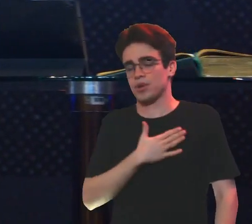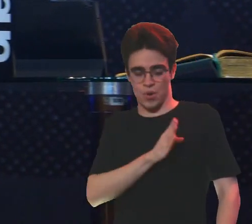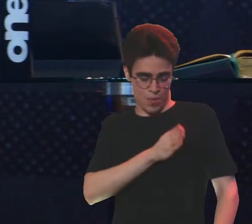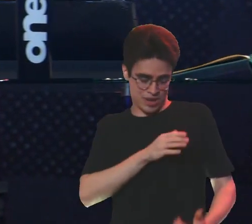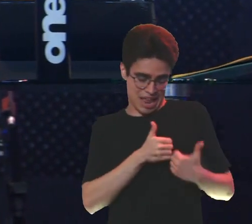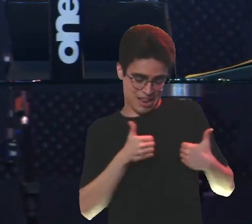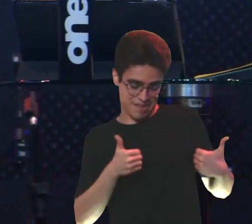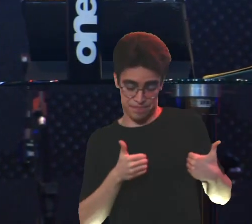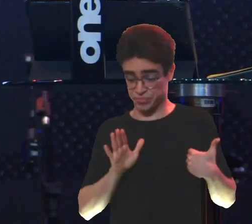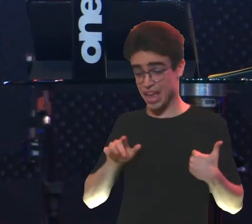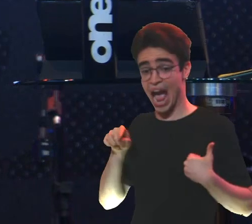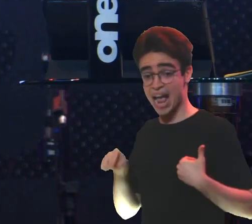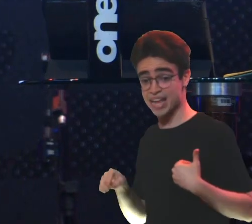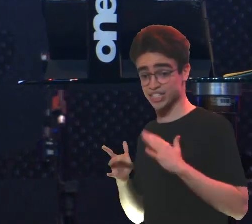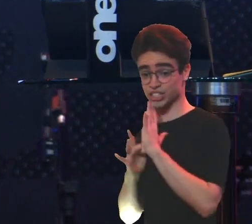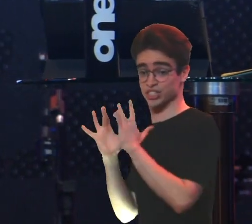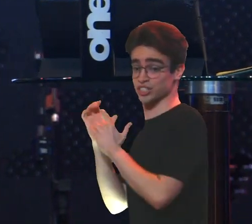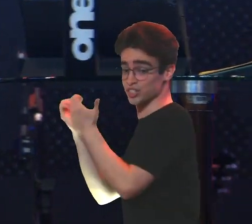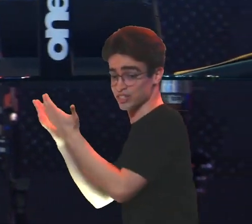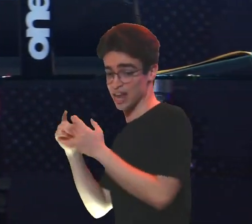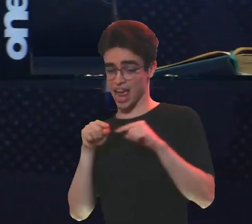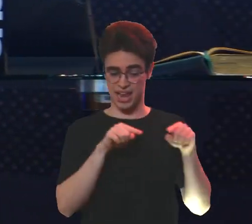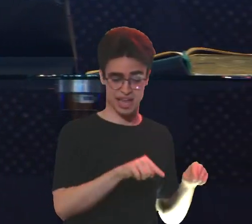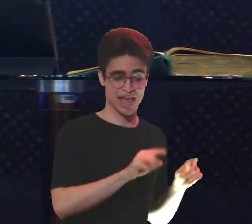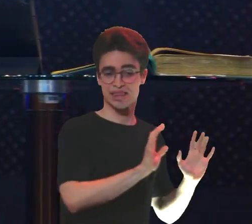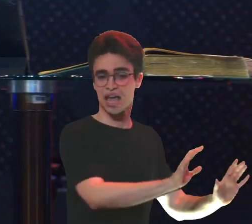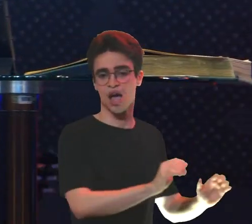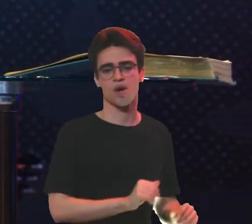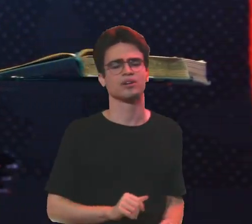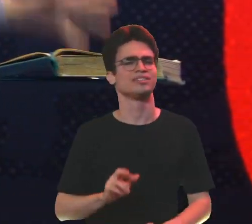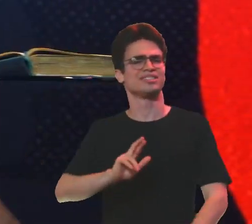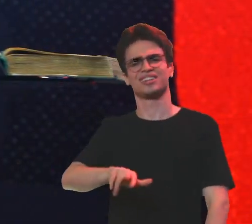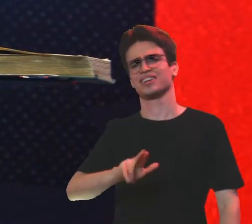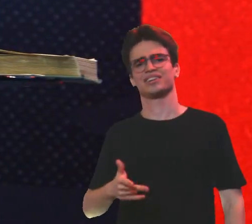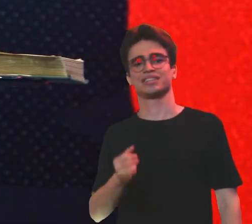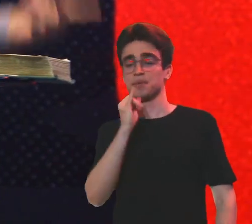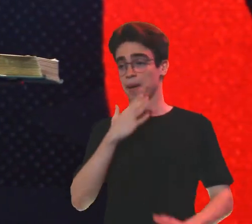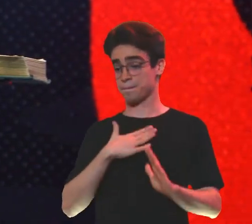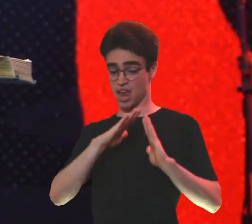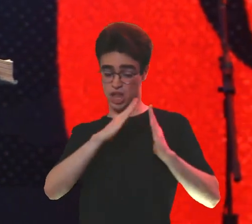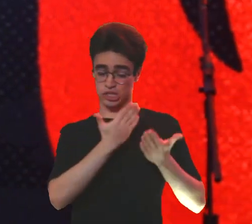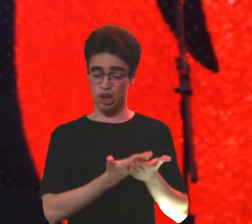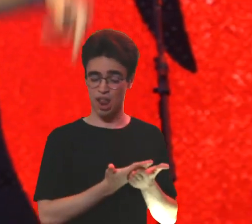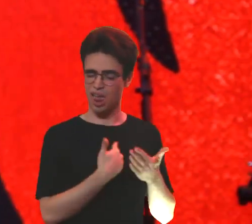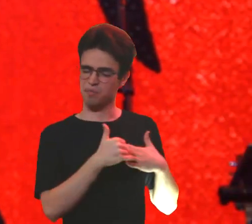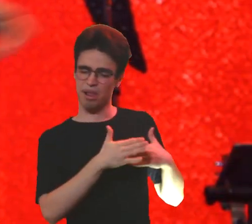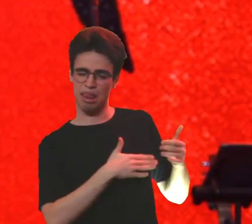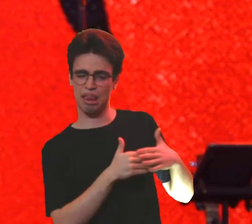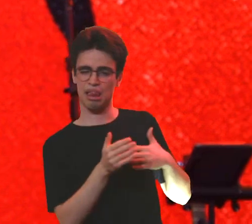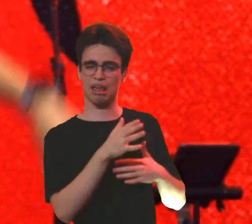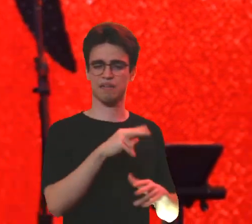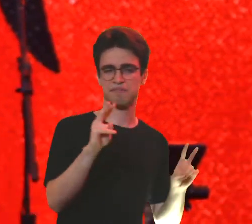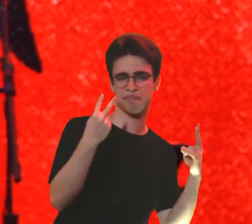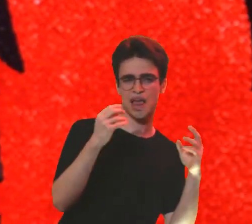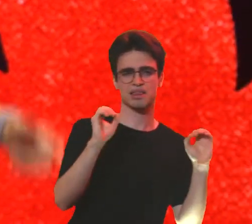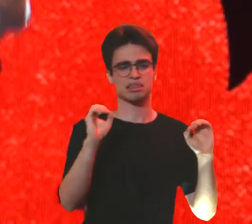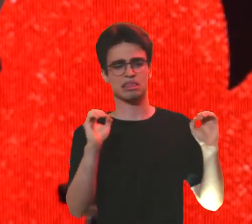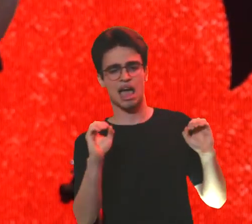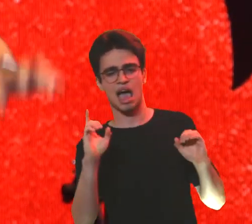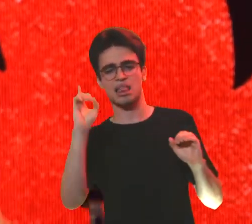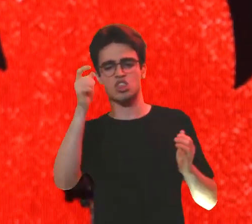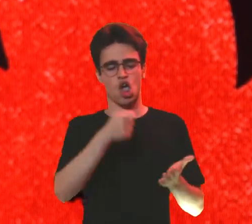Não, aqui eu vou ser de Jesus, aqui não. Na minha escola eu vou fazer qualquer coisa, ninguém está me vendo, Deus não